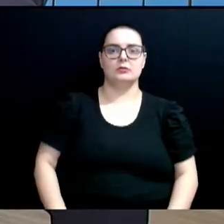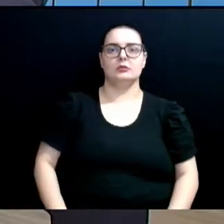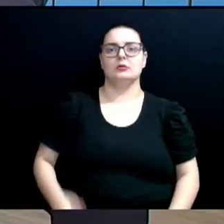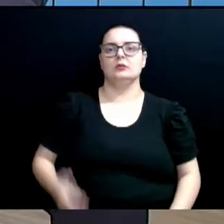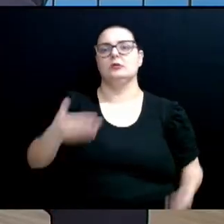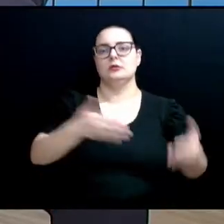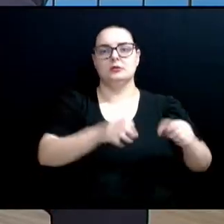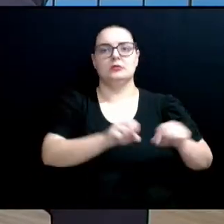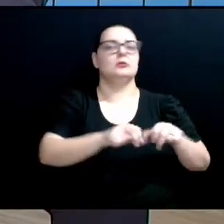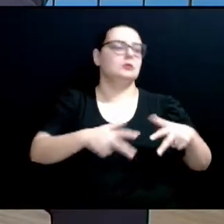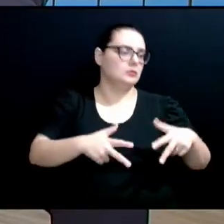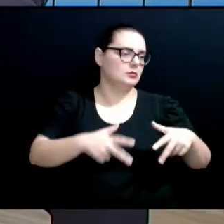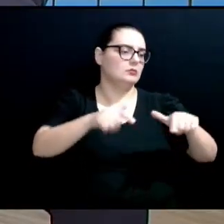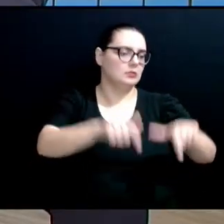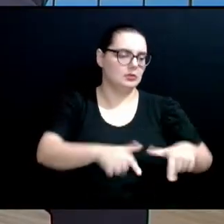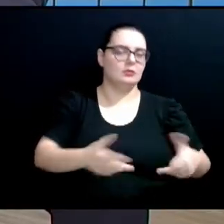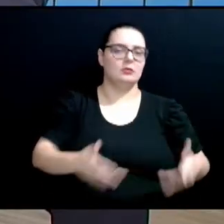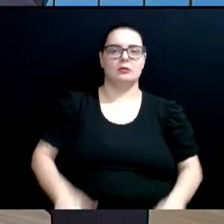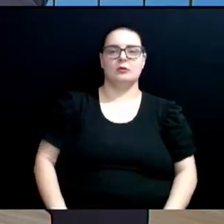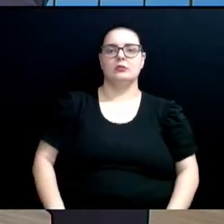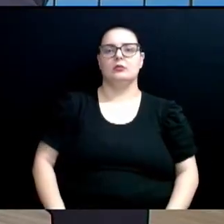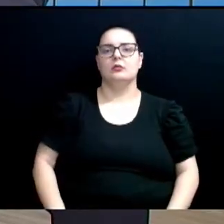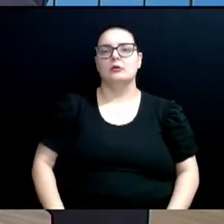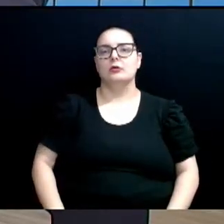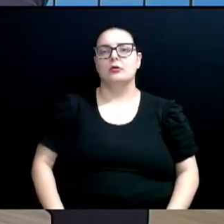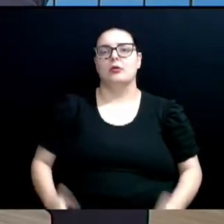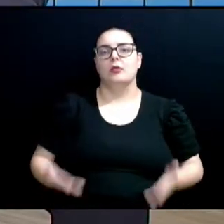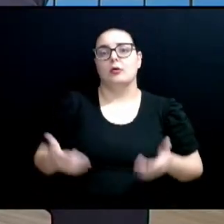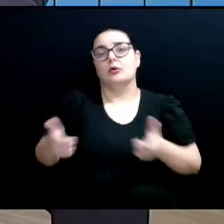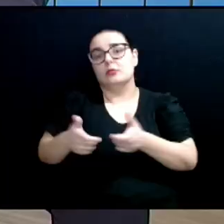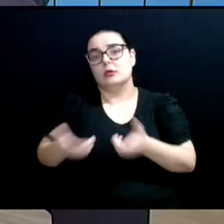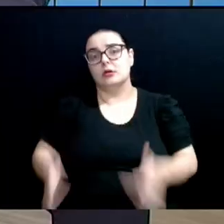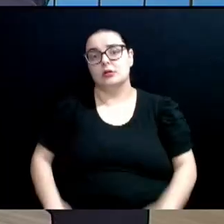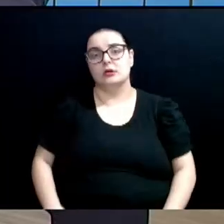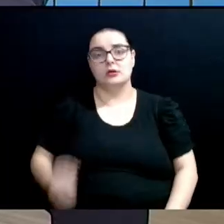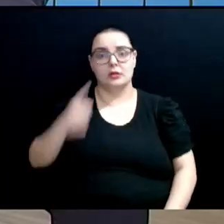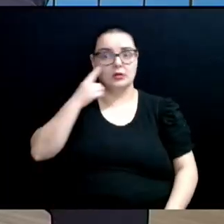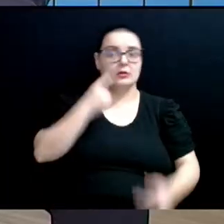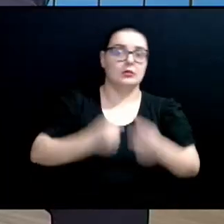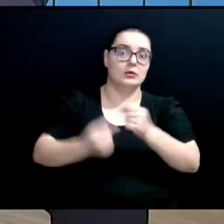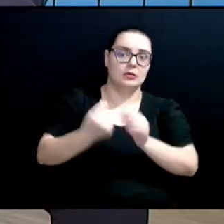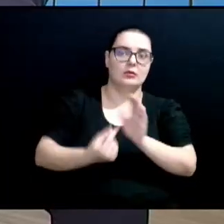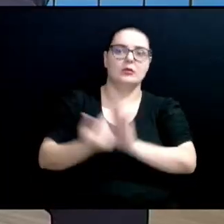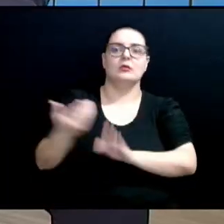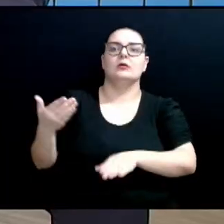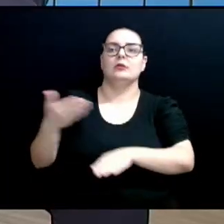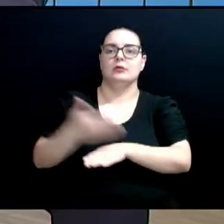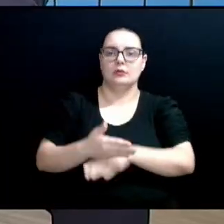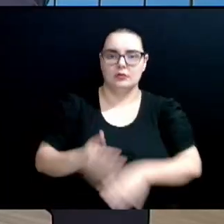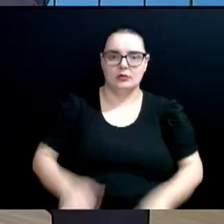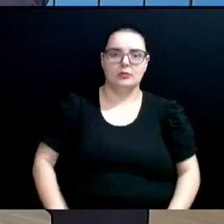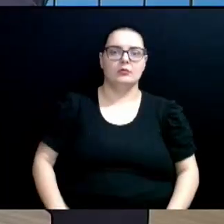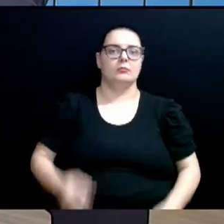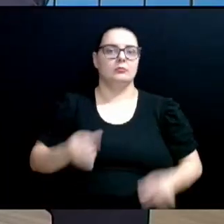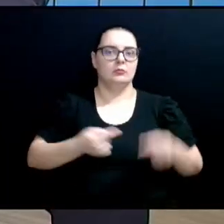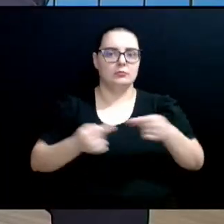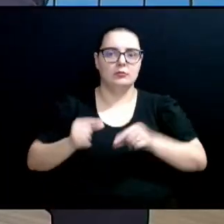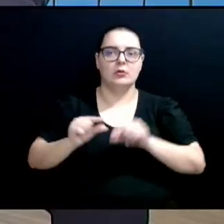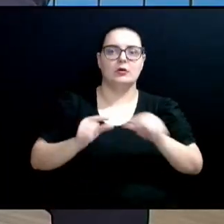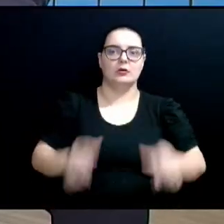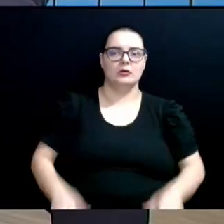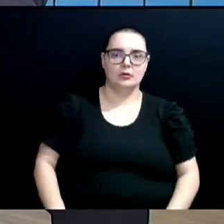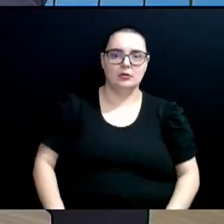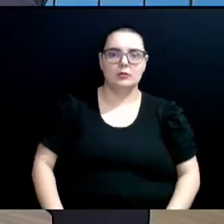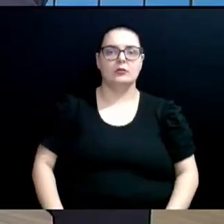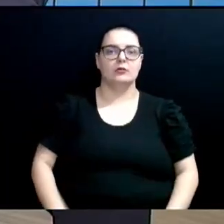né? Hoje tem muito menos, mas a ideia do orçamento participativo, né, que era um pouco esse debate do distrito, da